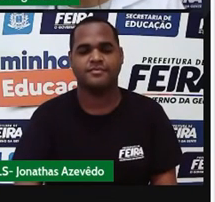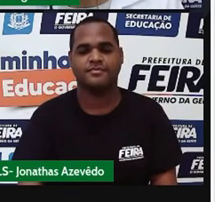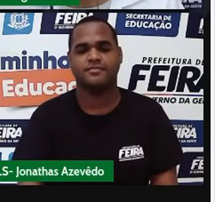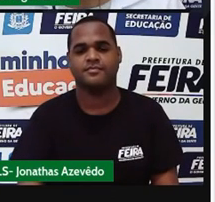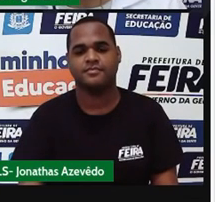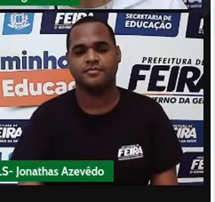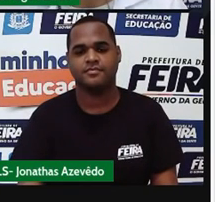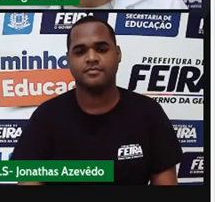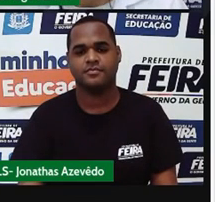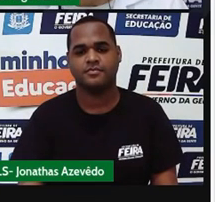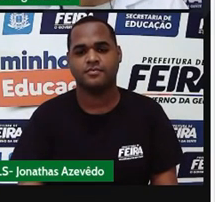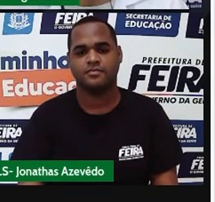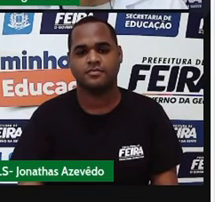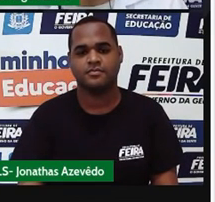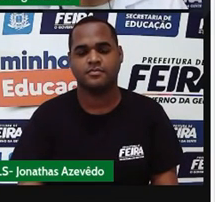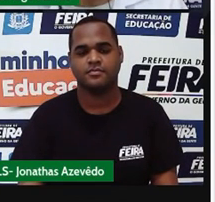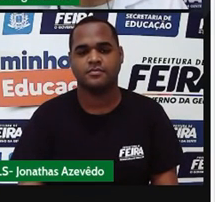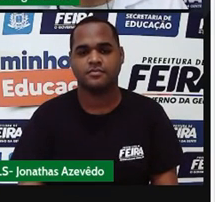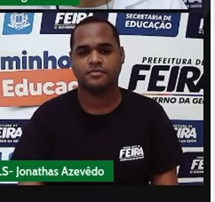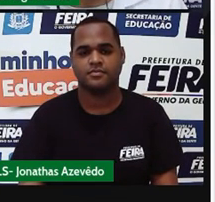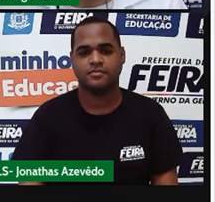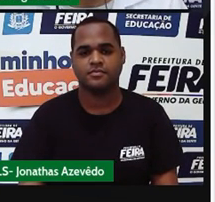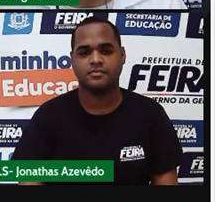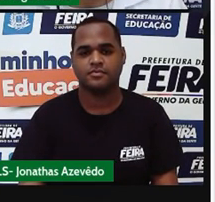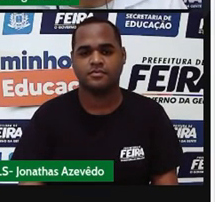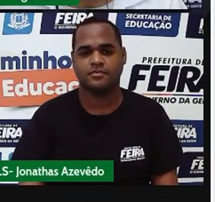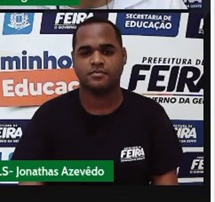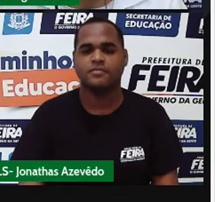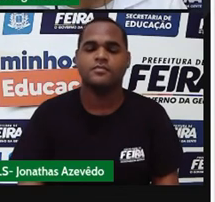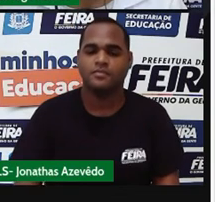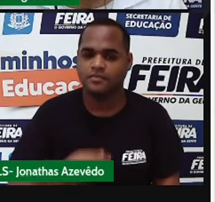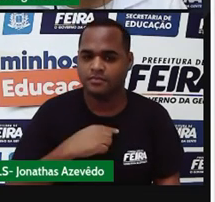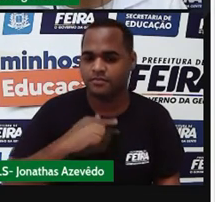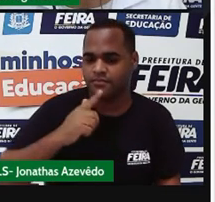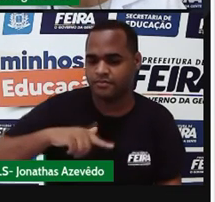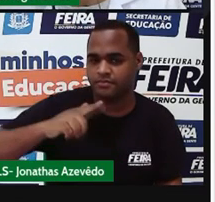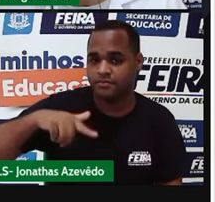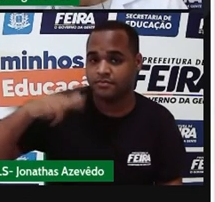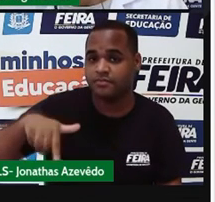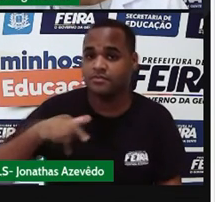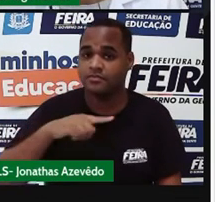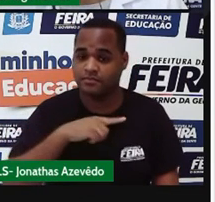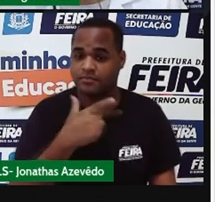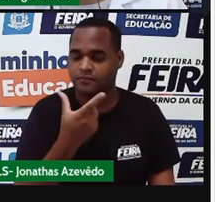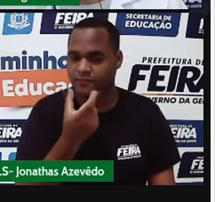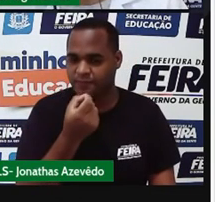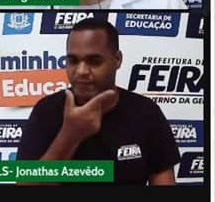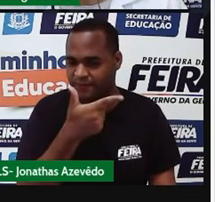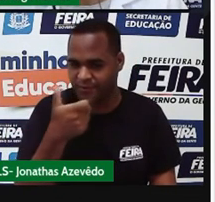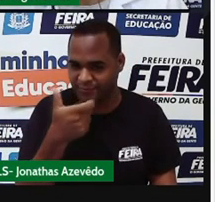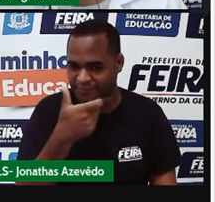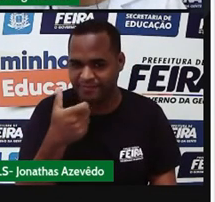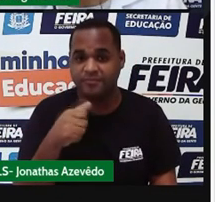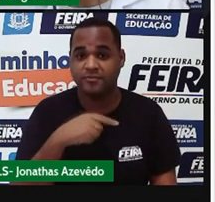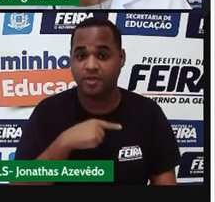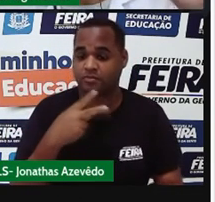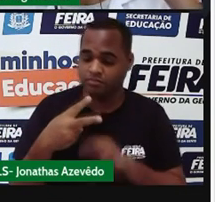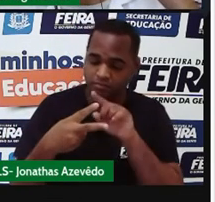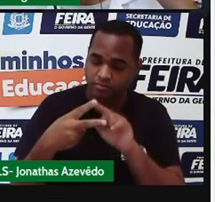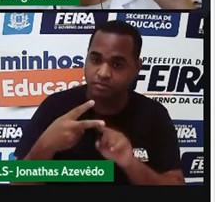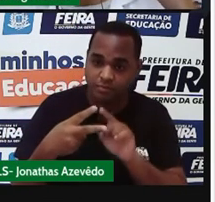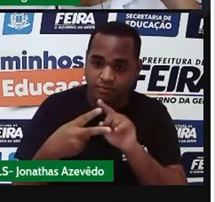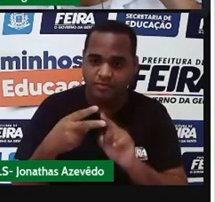embaixo você vai olhar para a parte da repetição aqui ó o 21 o 21 tem dois